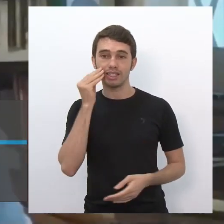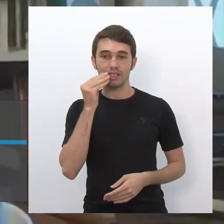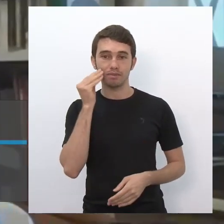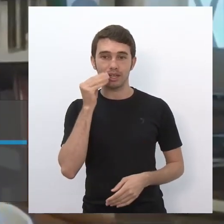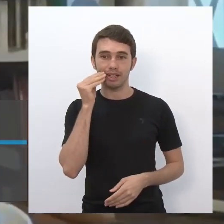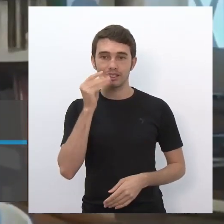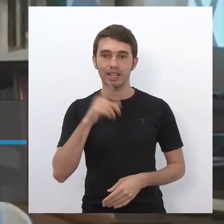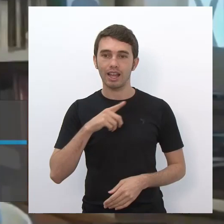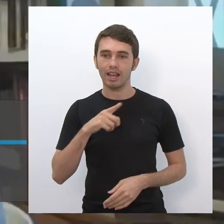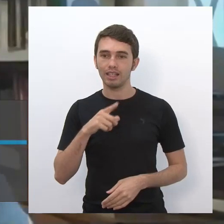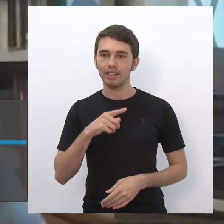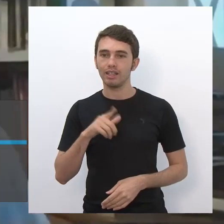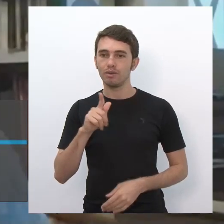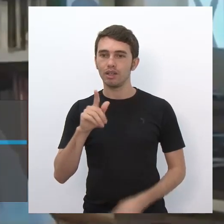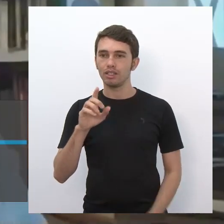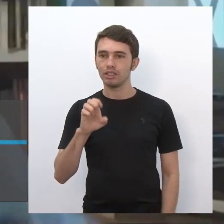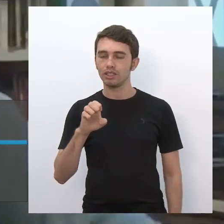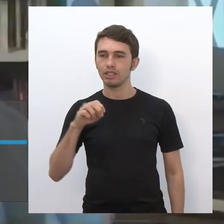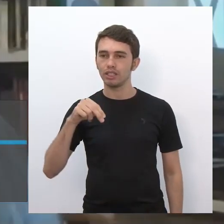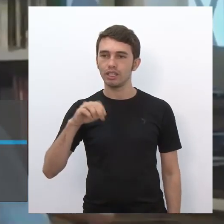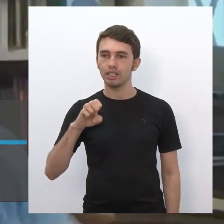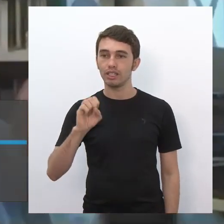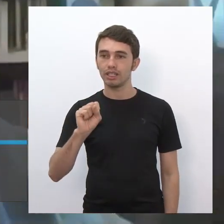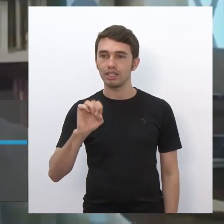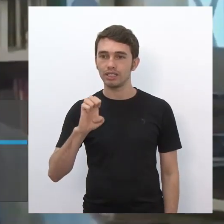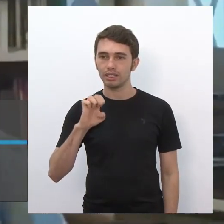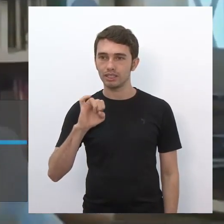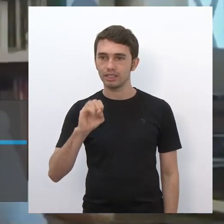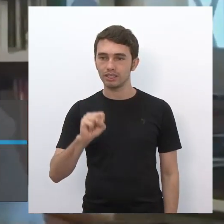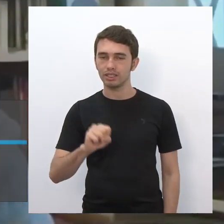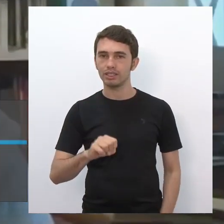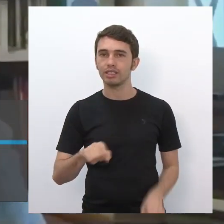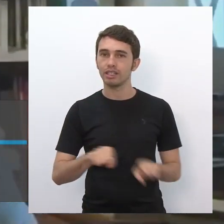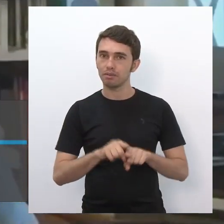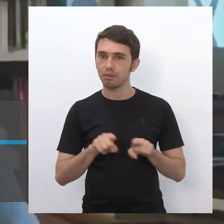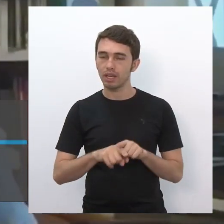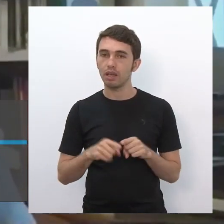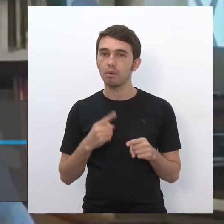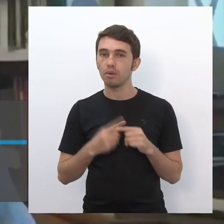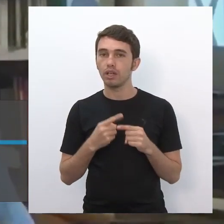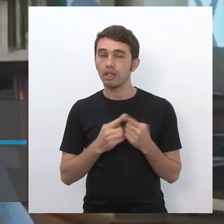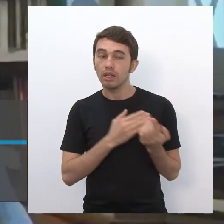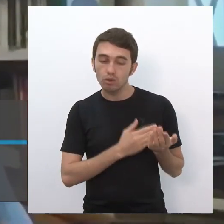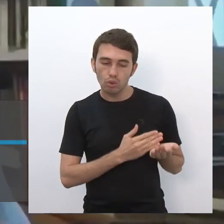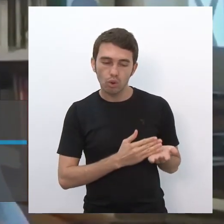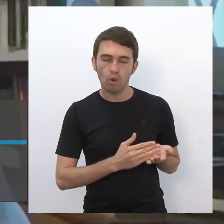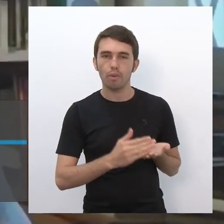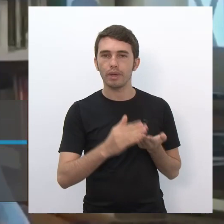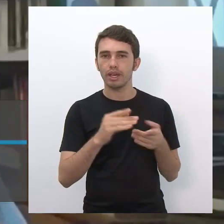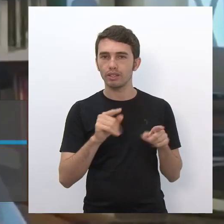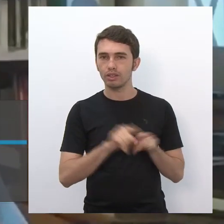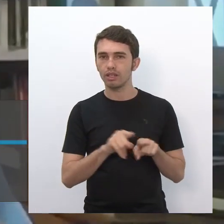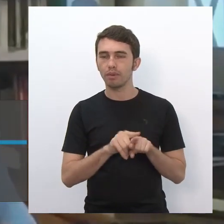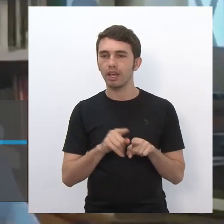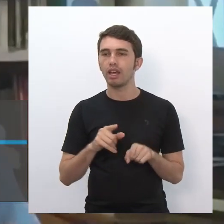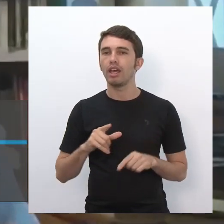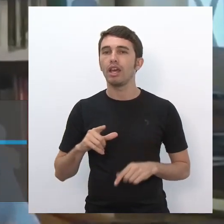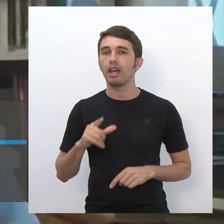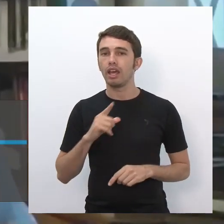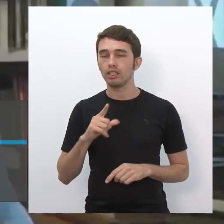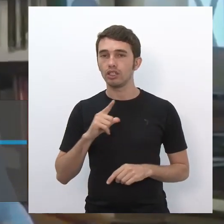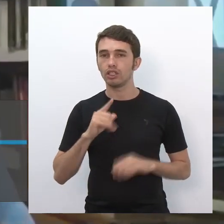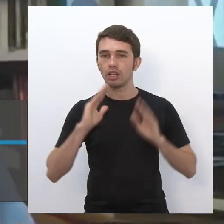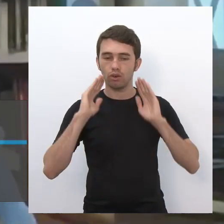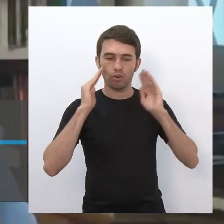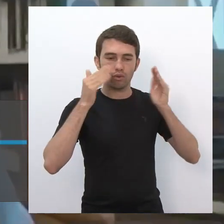uma gênese também, né? Na verdade, desde o início também, nós temos um trabalho nas bibliotecas